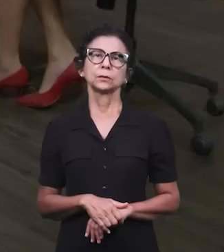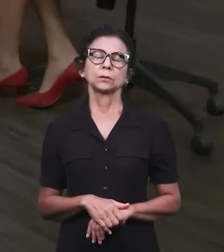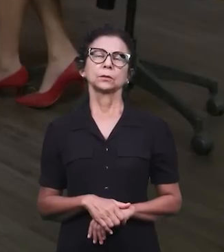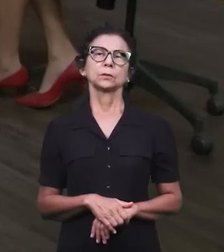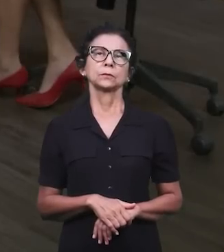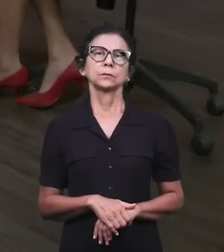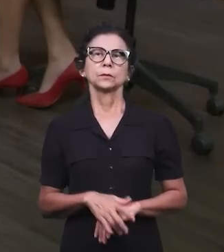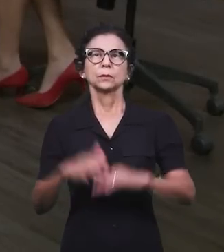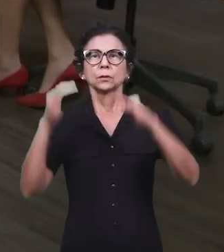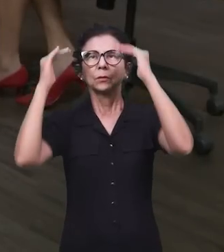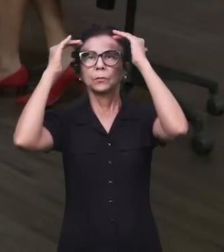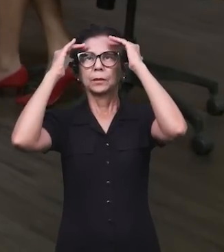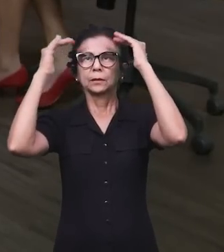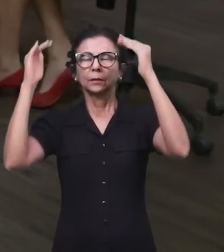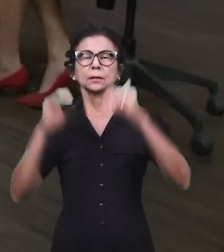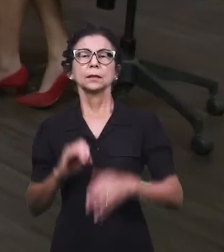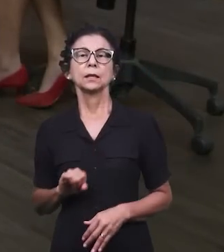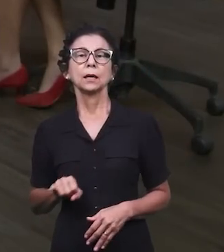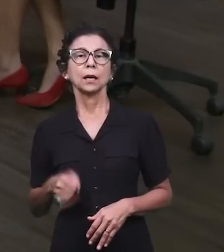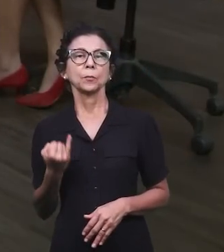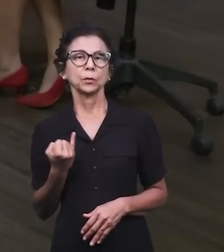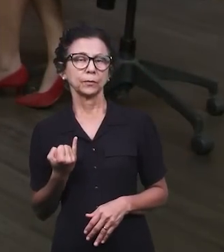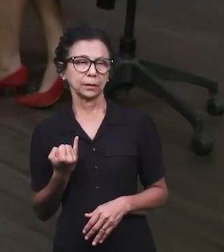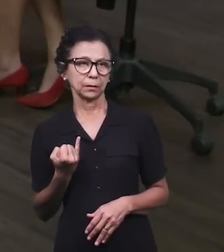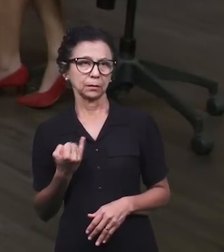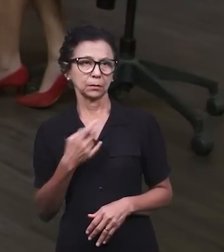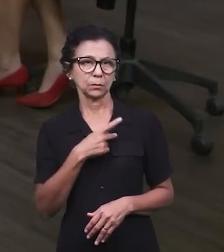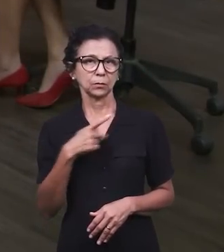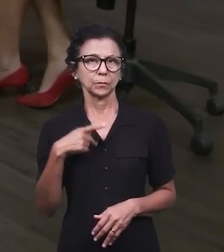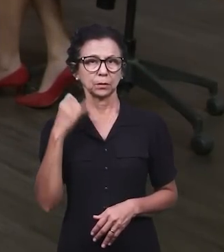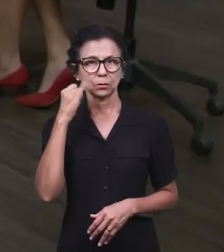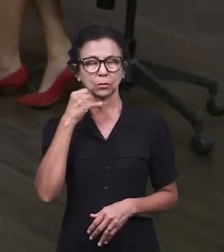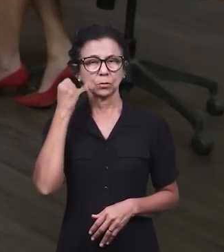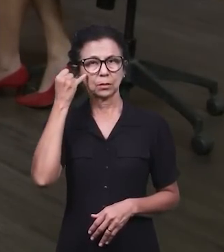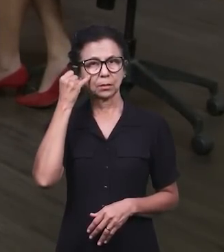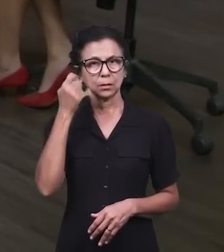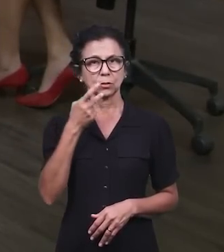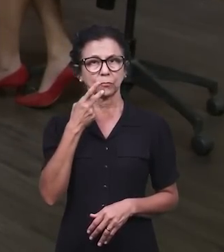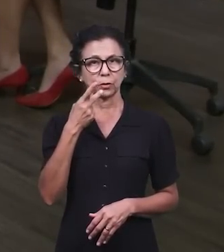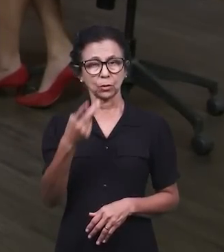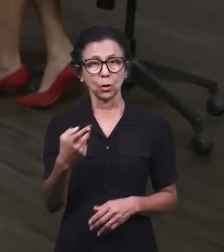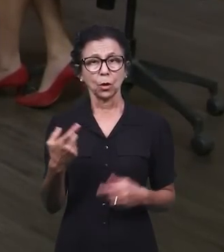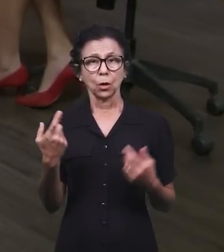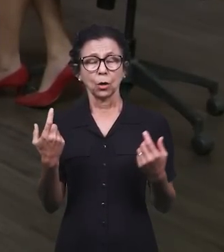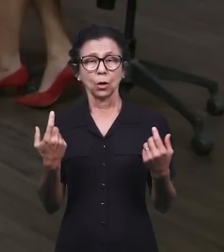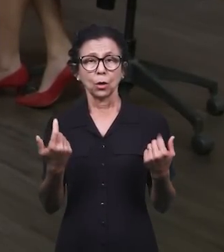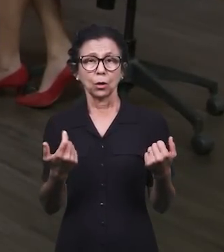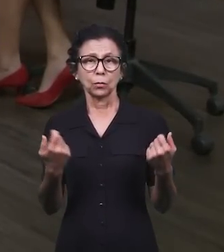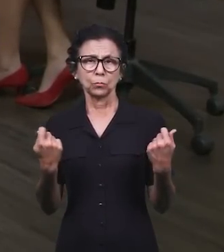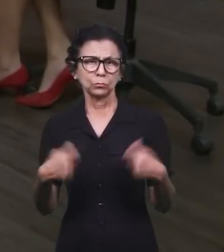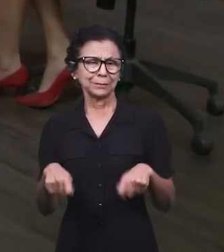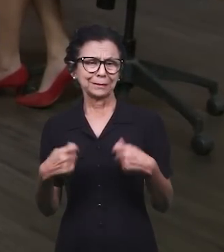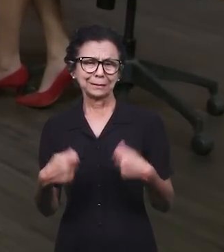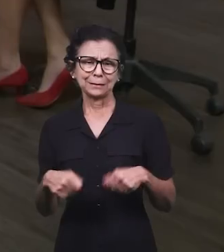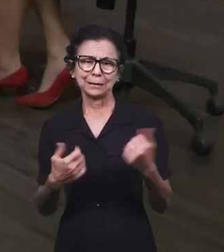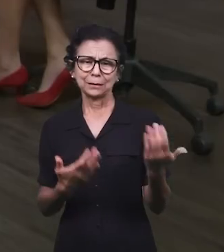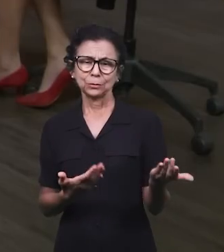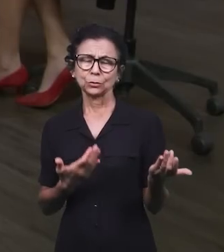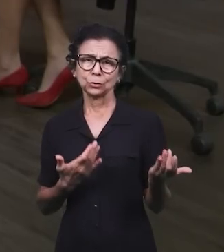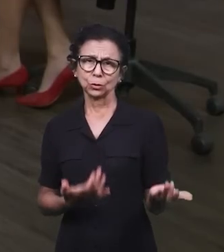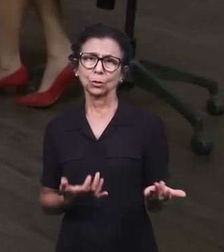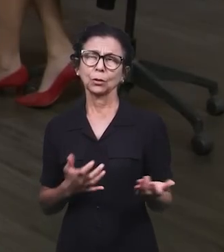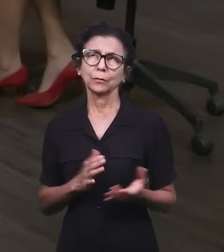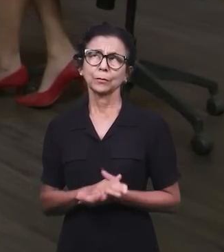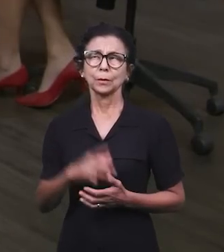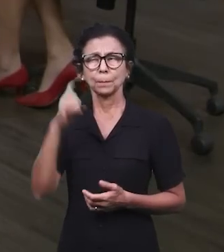Né? E pegando um gancho no que o pastor Josias falou, o jovem tem muitas necessidades, justamente porque ele está naquela caminhada, a constituição